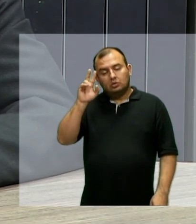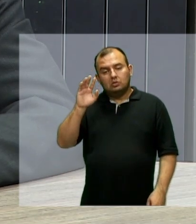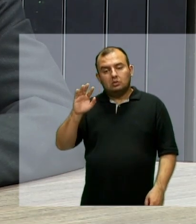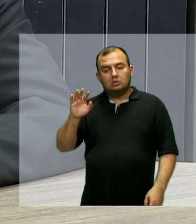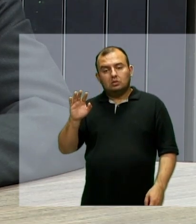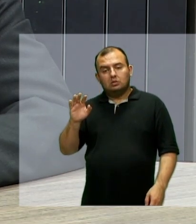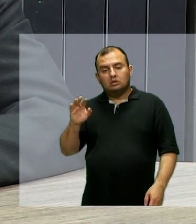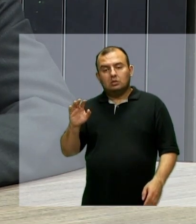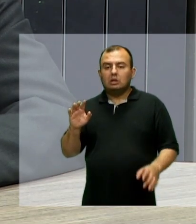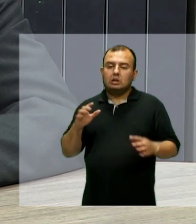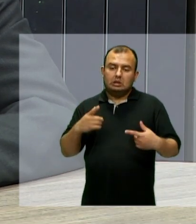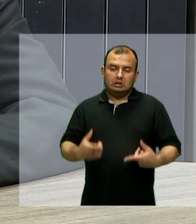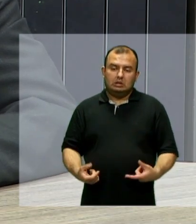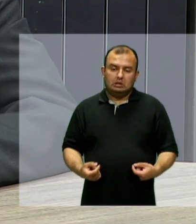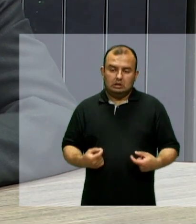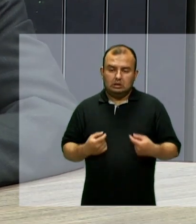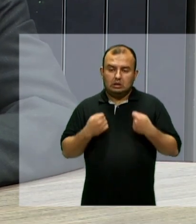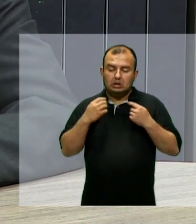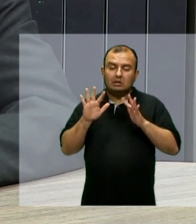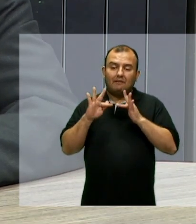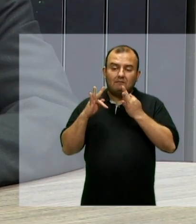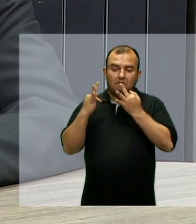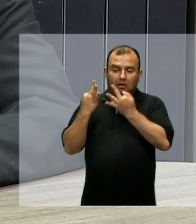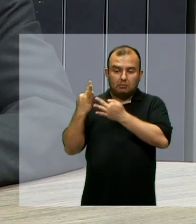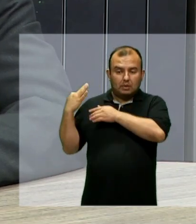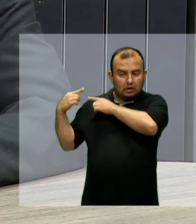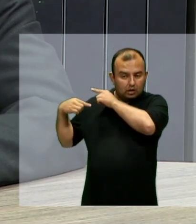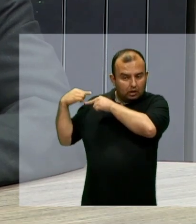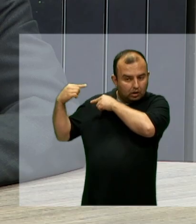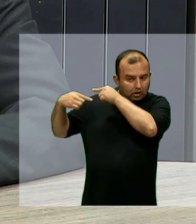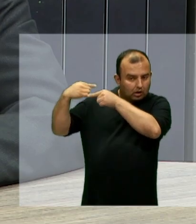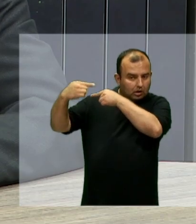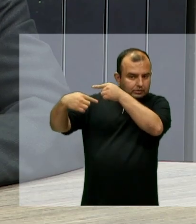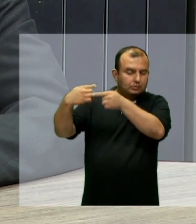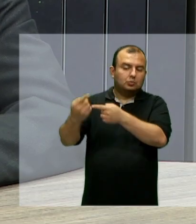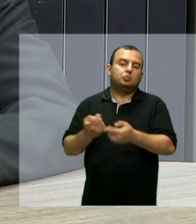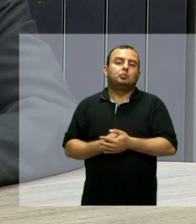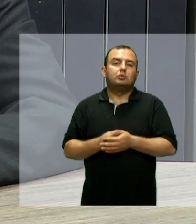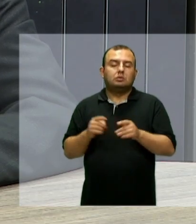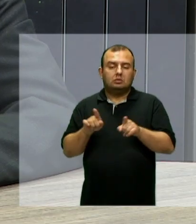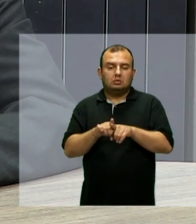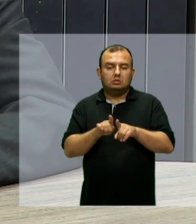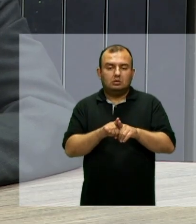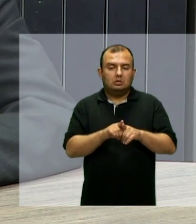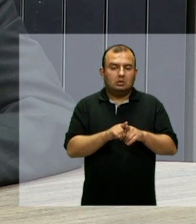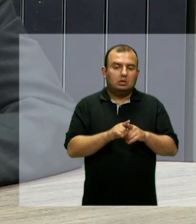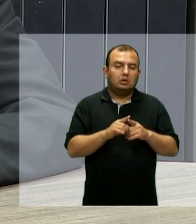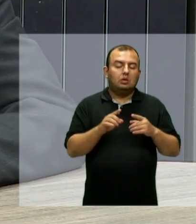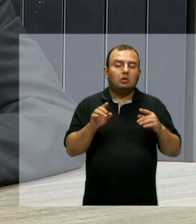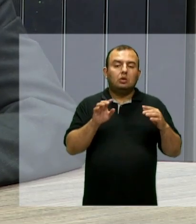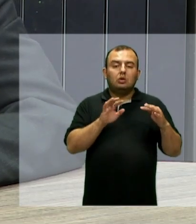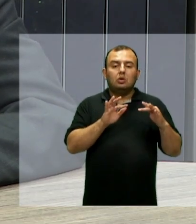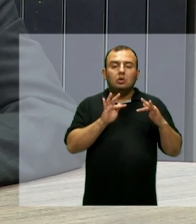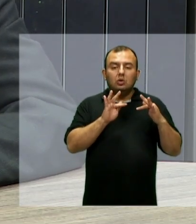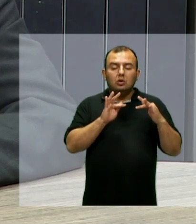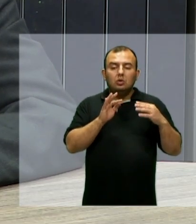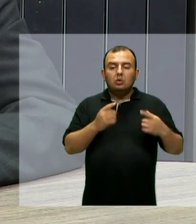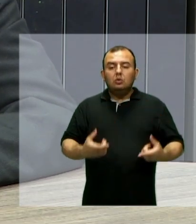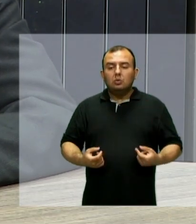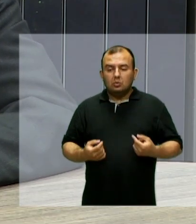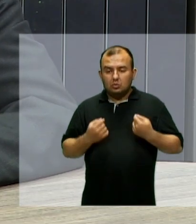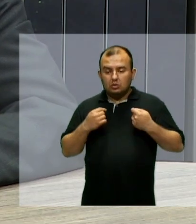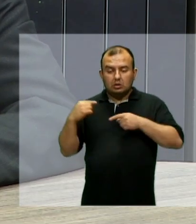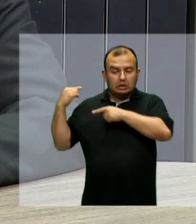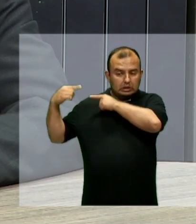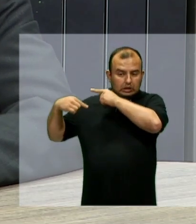coisa chamada câncer familiar, ou seja, vem de família, e o câncer hereditário, que tem uma alteração